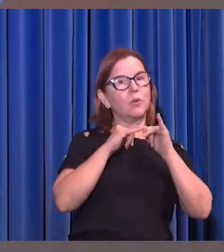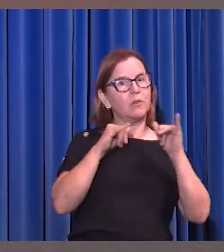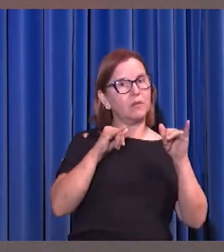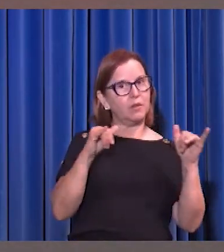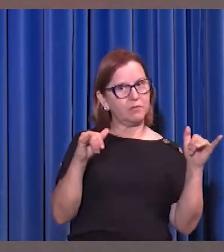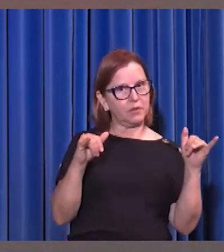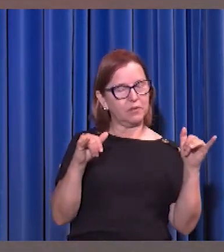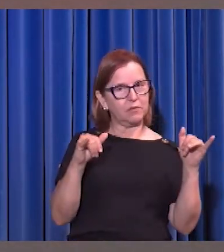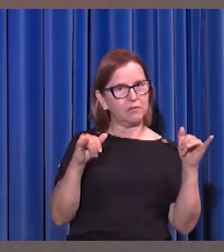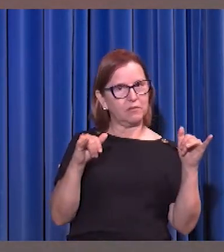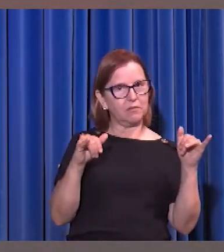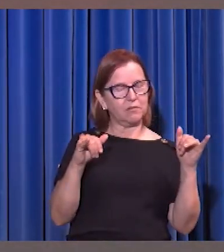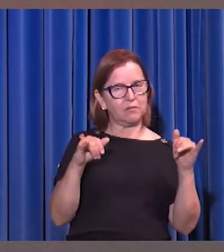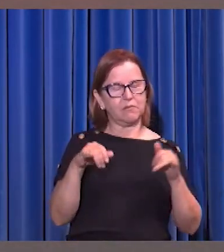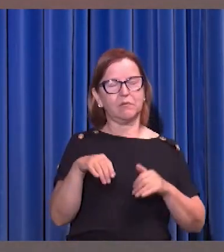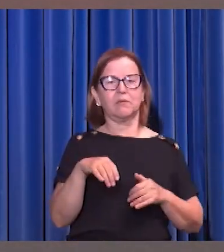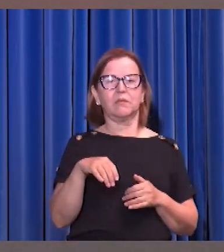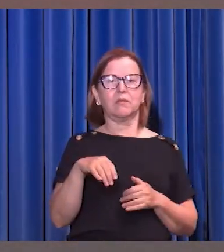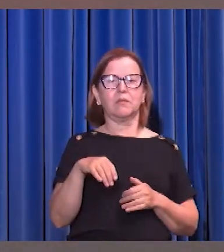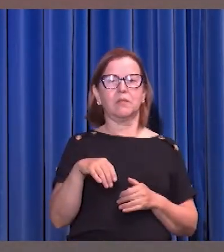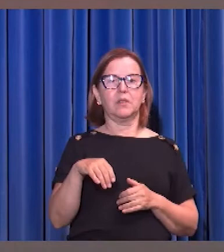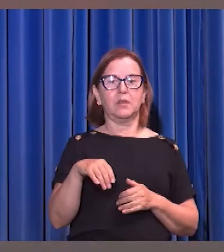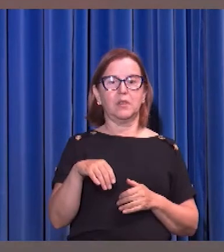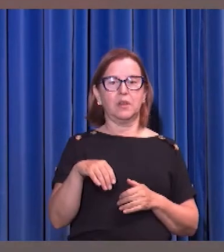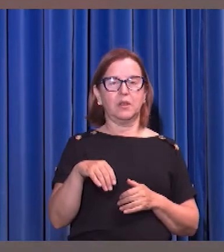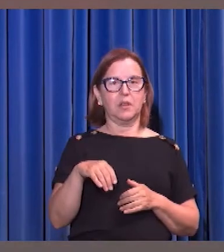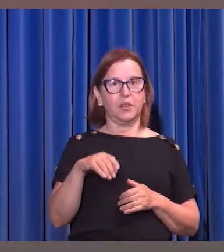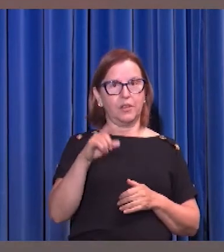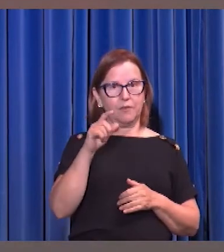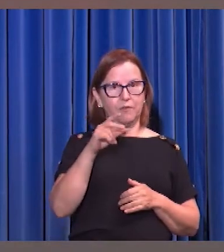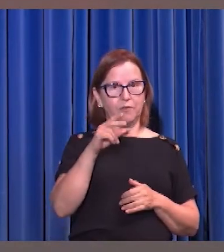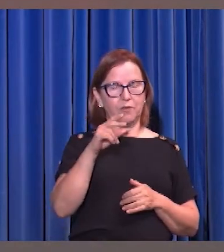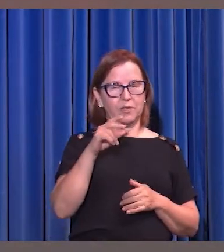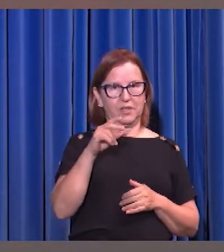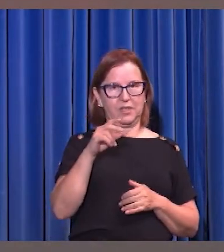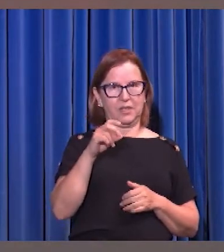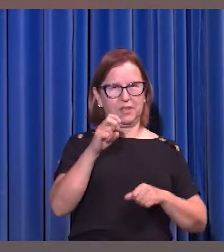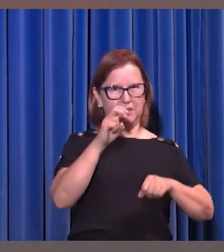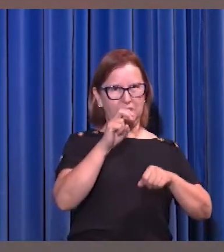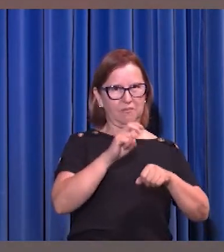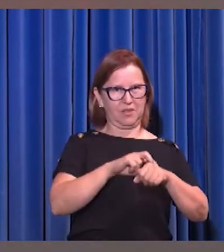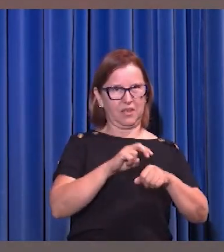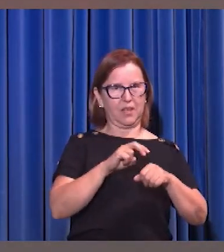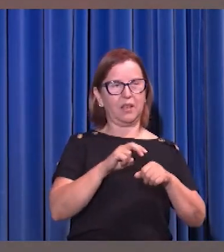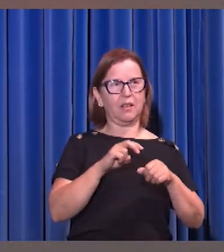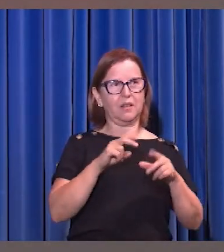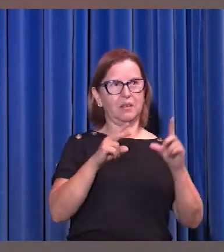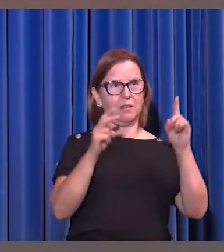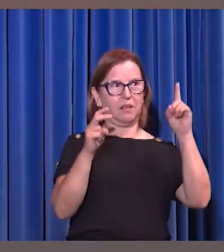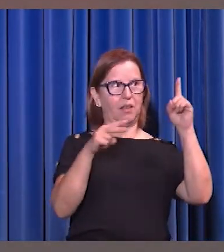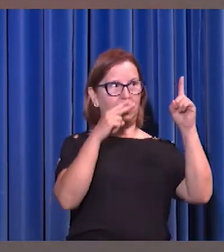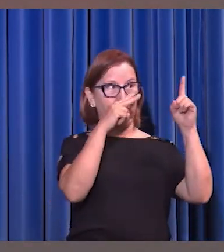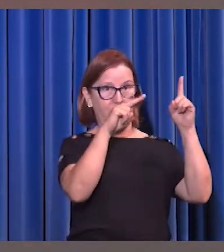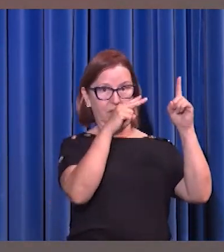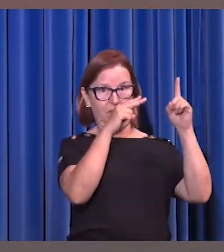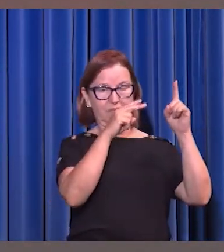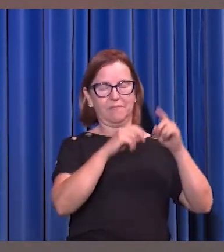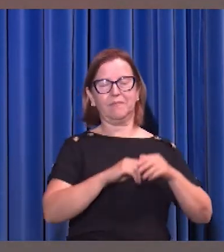por lá, vê a serpente de bronze e lembra, puxa, eu tenho que tomar cuidado, que tem muitas serpentes abrasadoras por aqui. No máximo